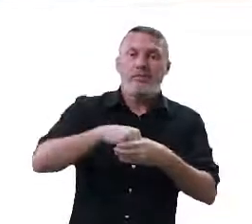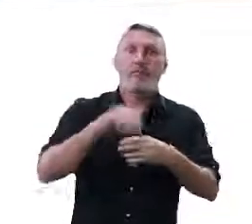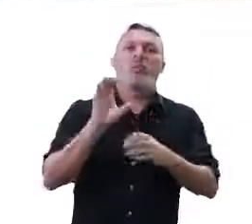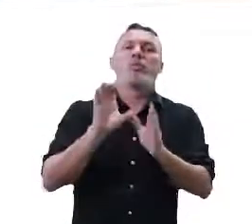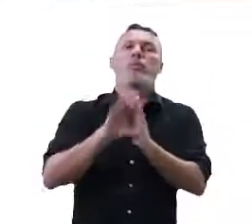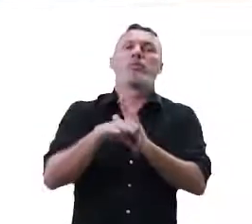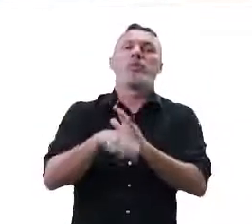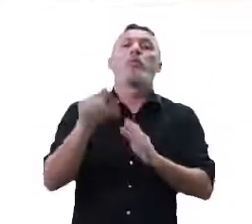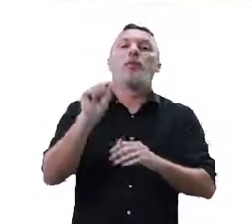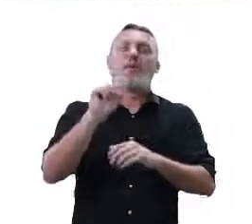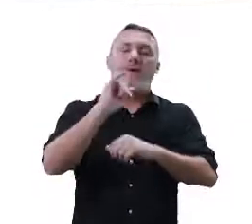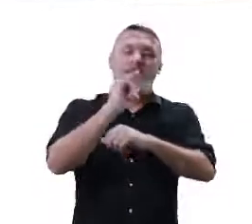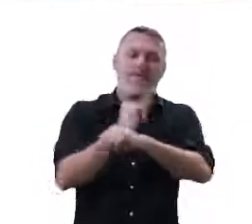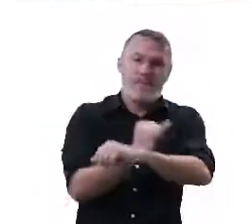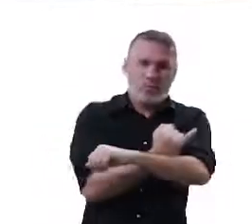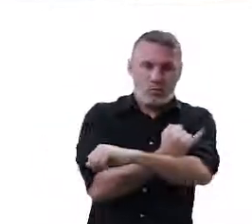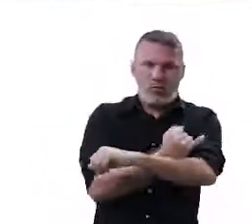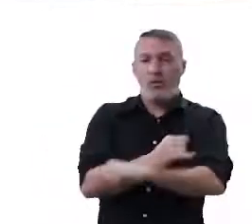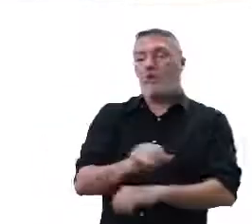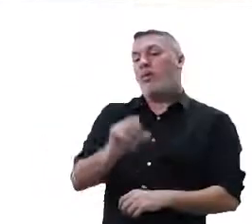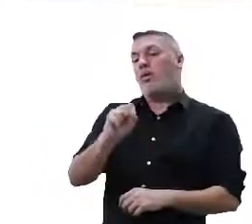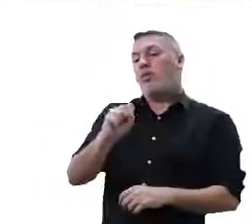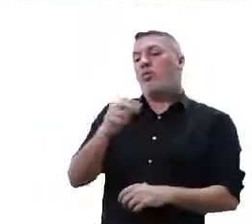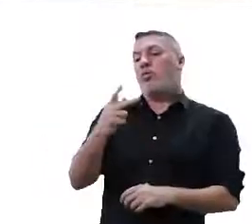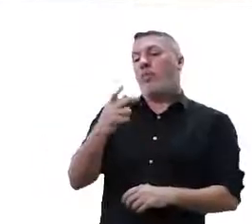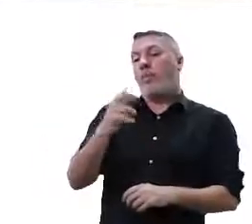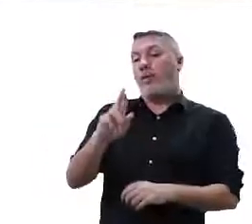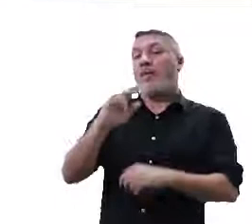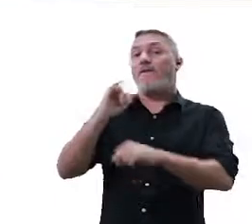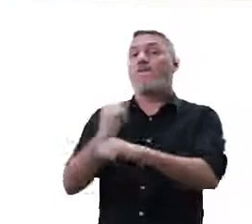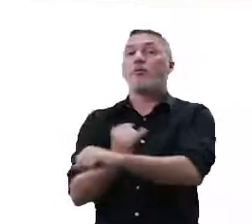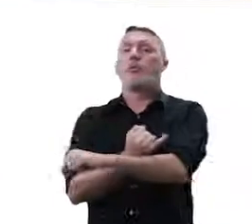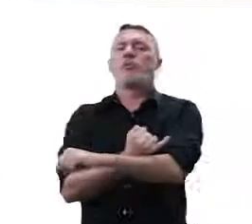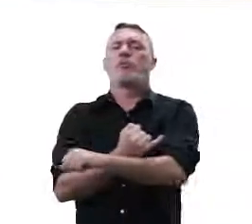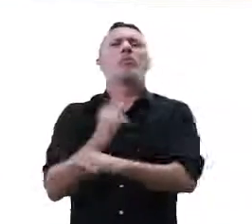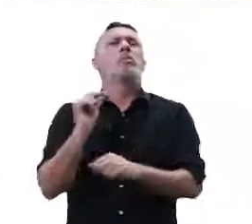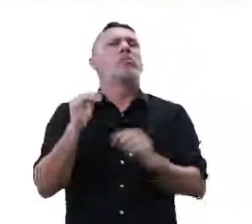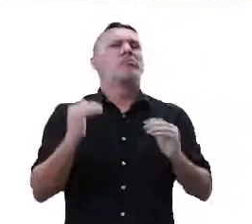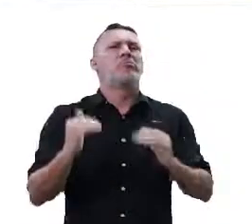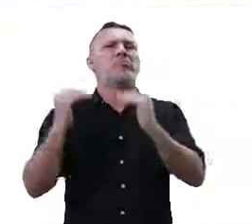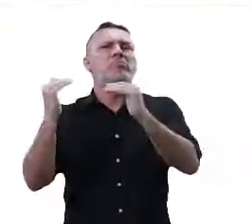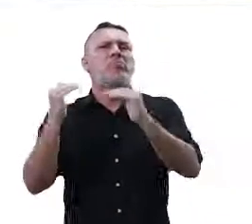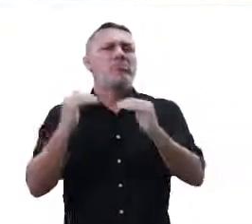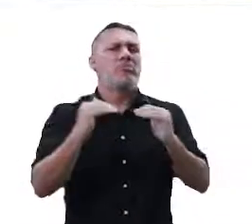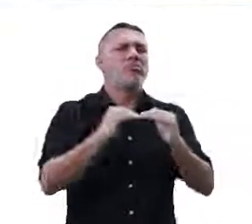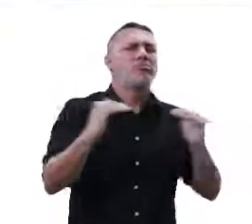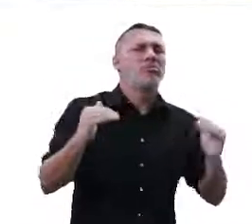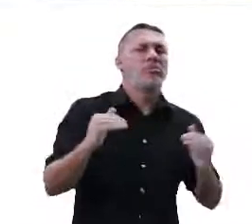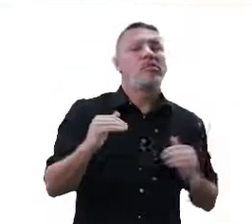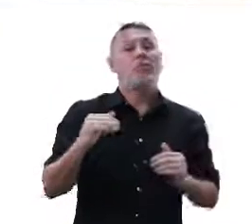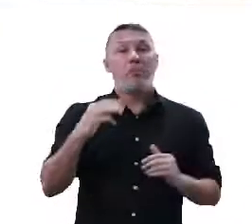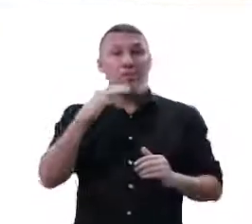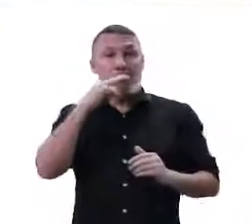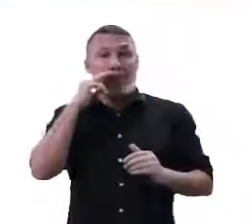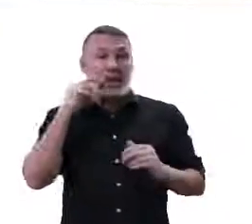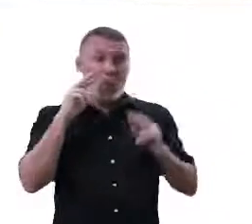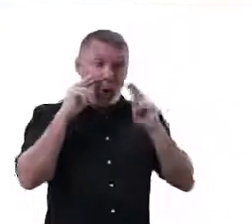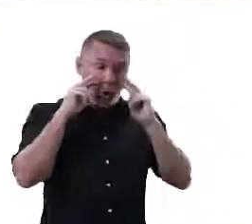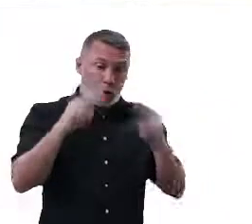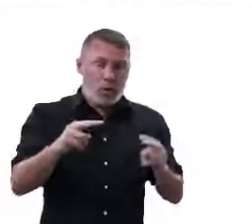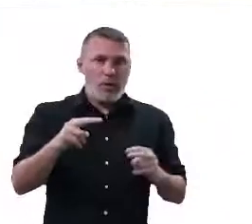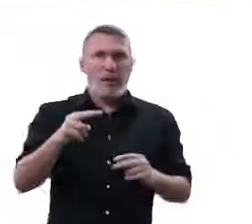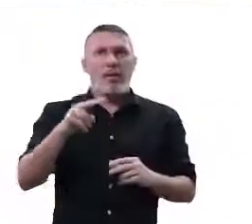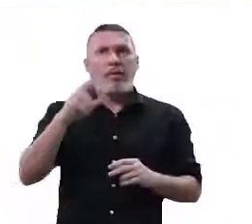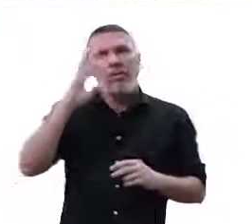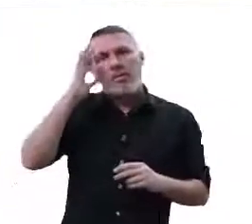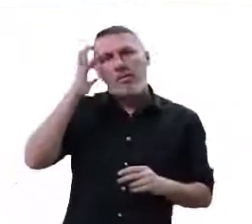conceitos, a infraestrutura e a superestrutura. O que são esses? São esses dois elementos. O Marx entende que seria